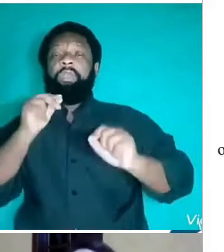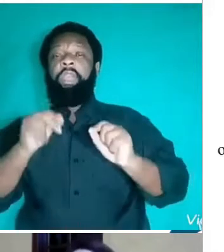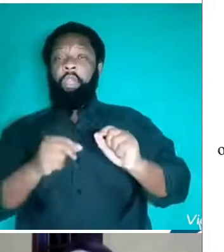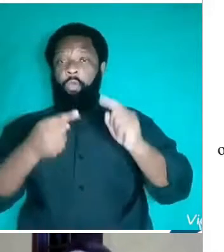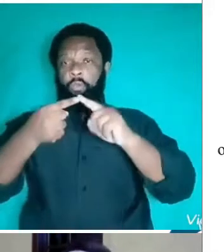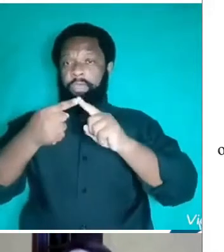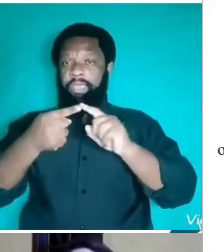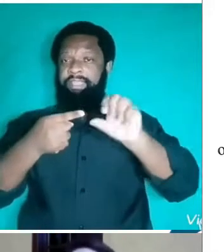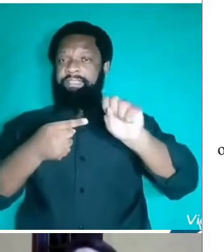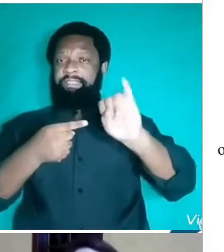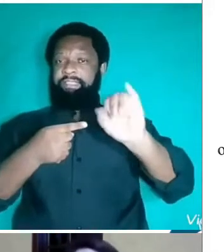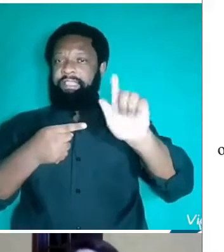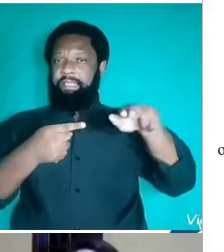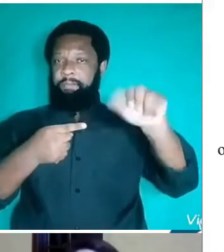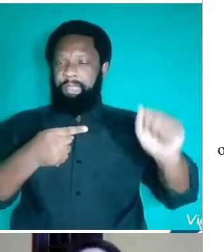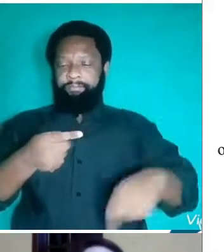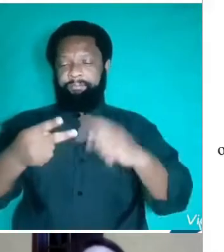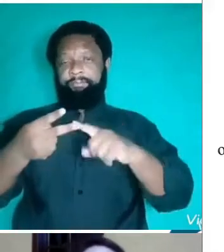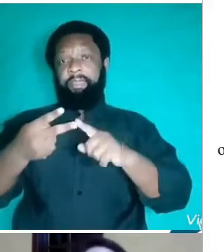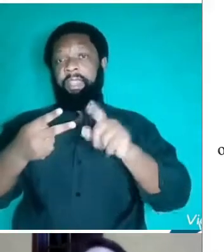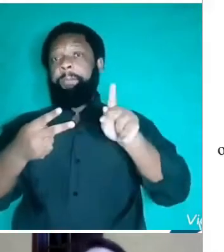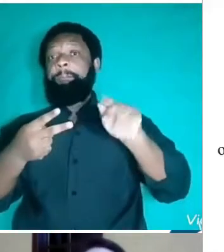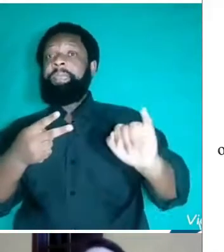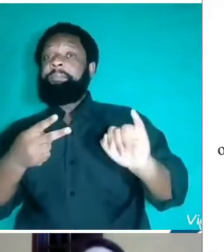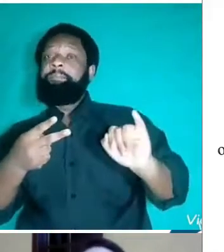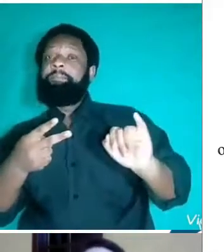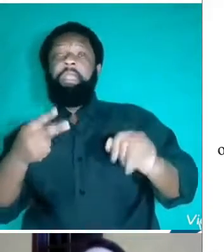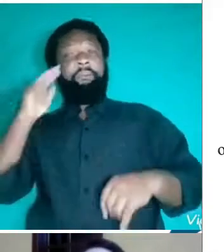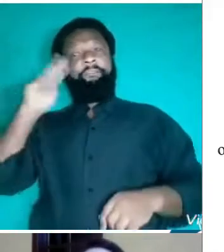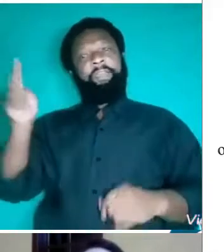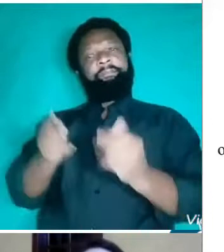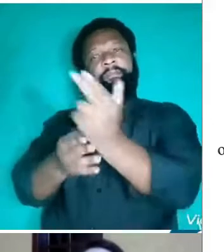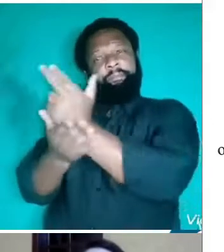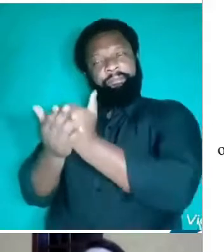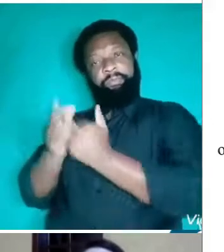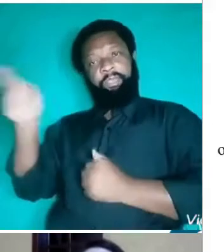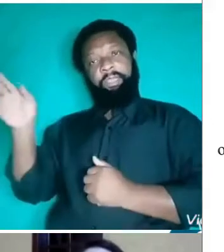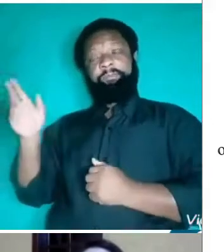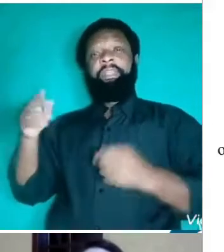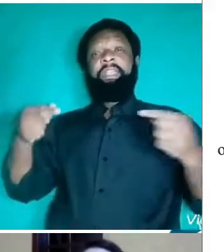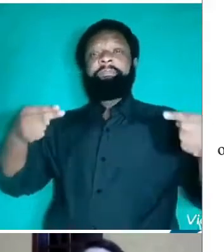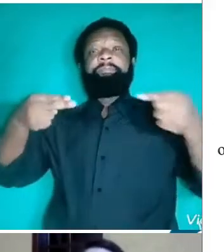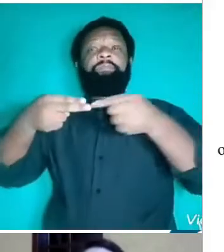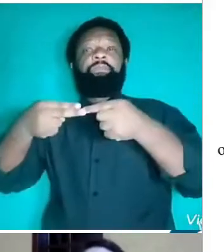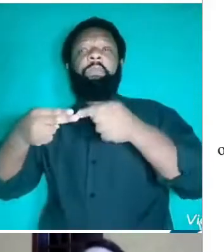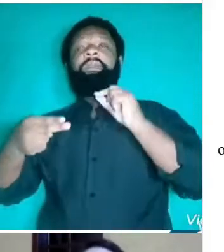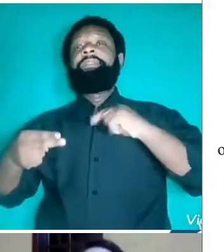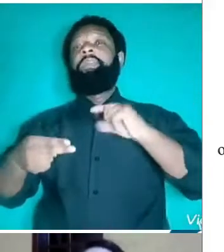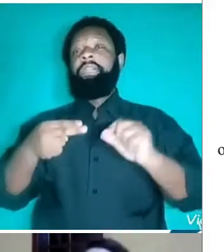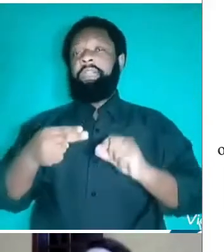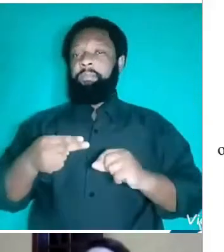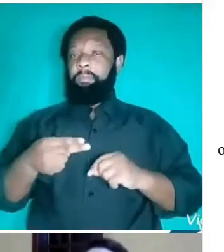uma vai ser sigma e uma vai ser pi. Então, olha só, nessa representação aqui da ligação dupla,